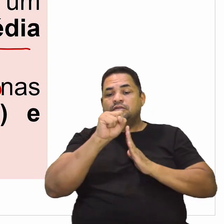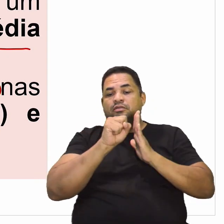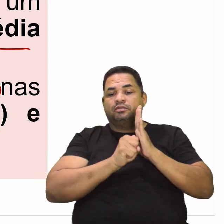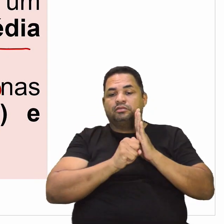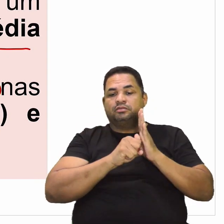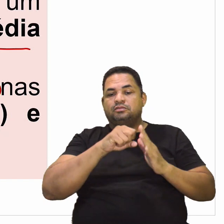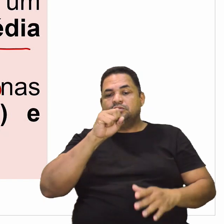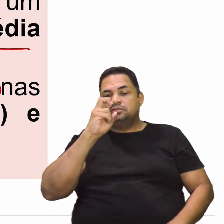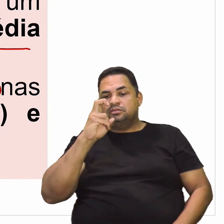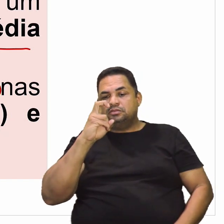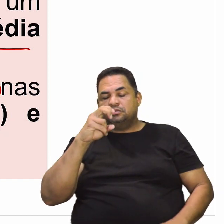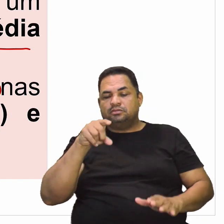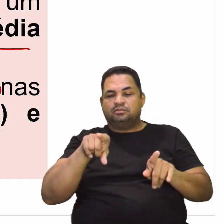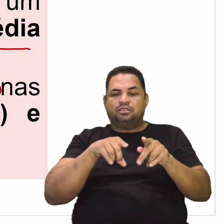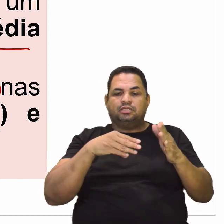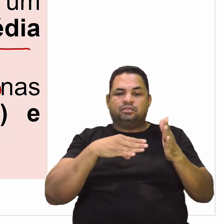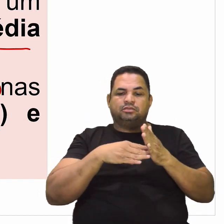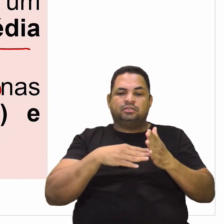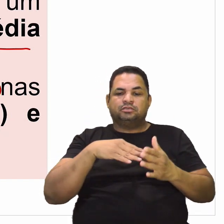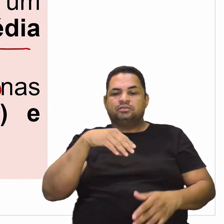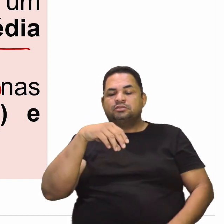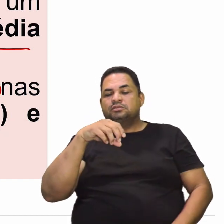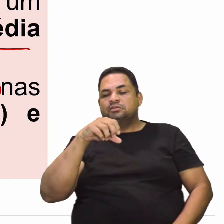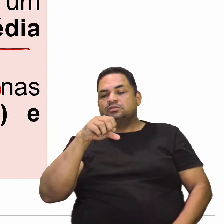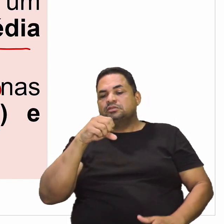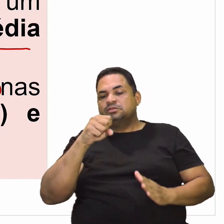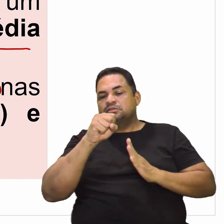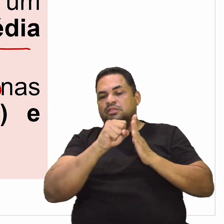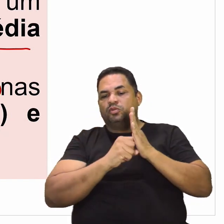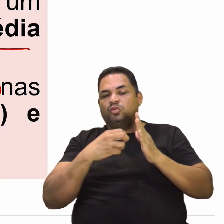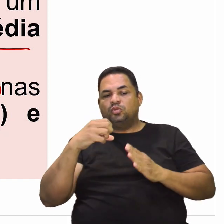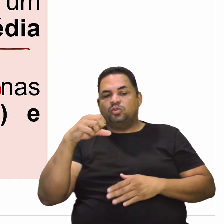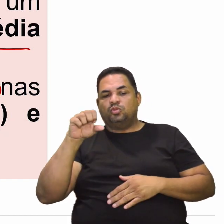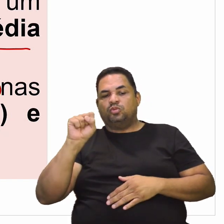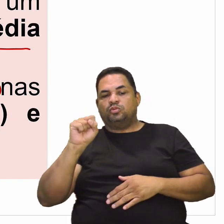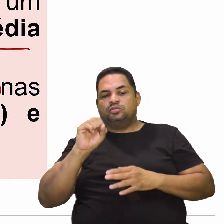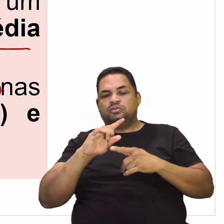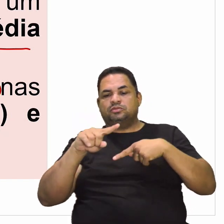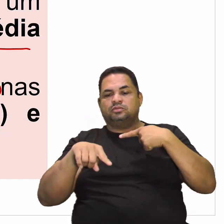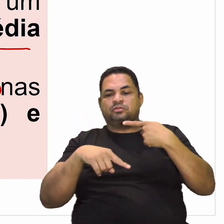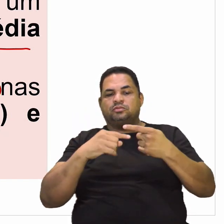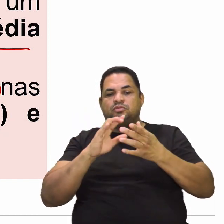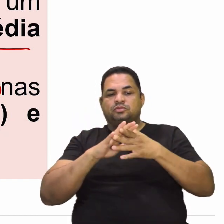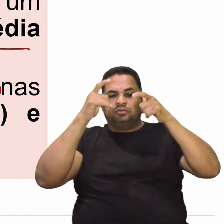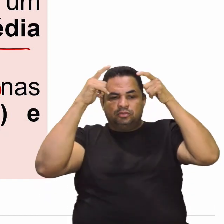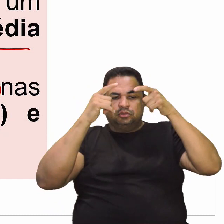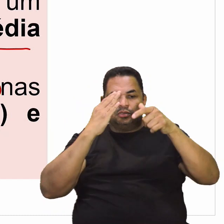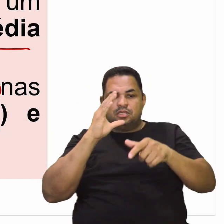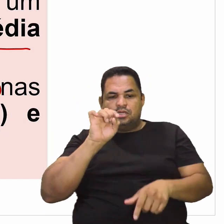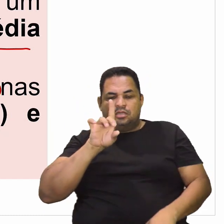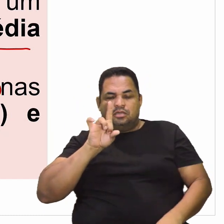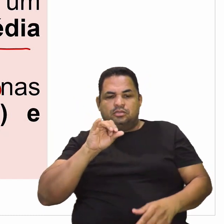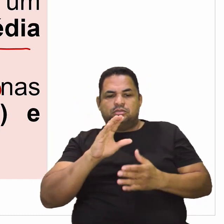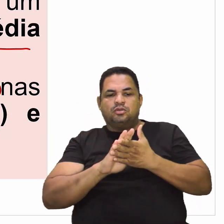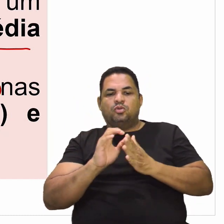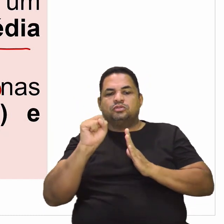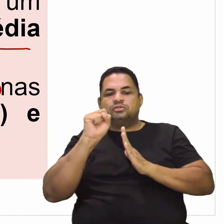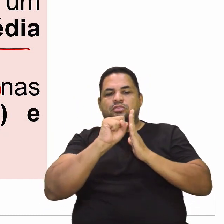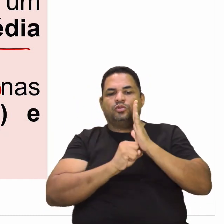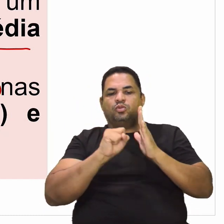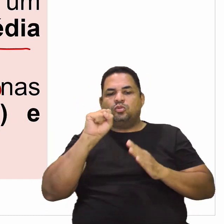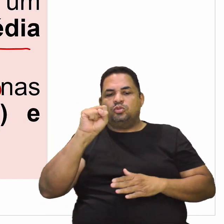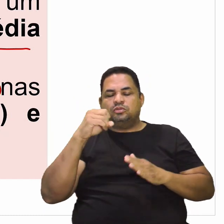século VIII. E depois um outro reino chamado Carolíngia, que é no século VIII ao século